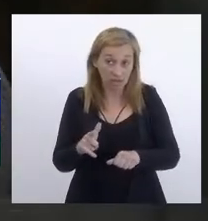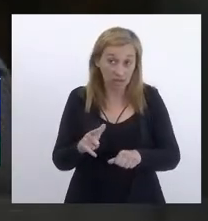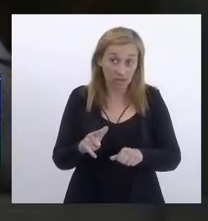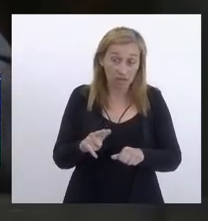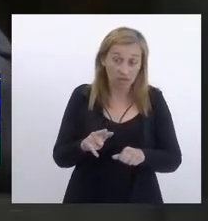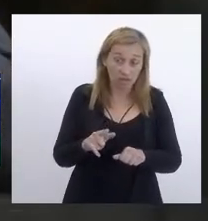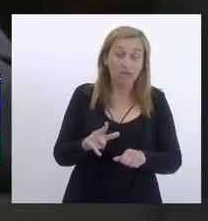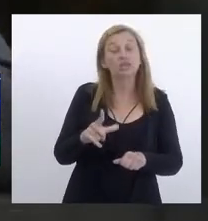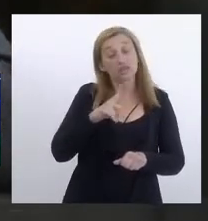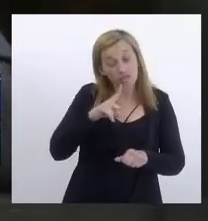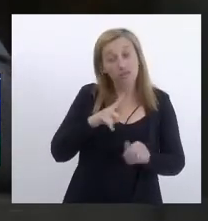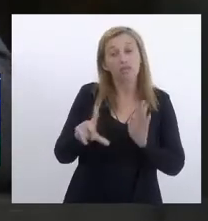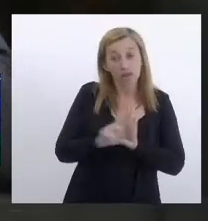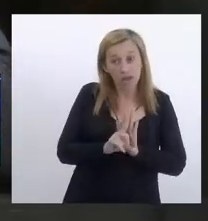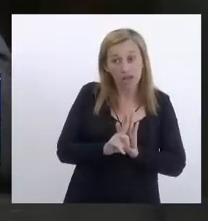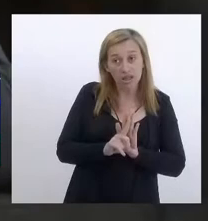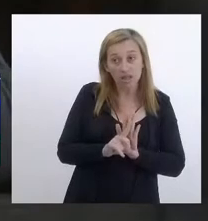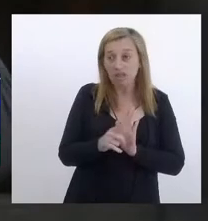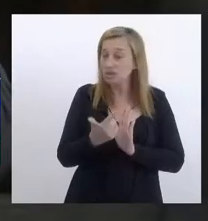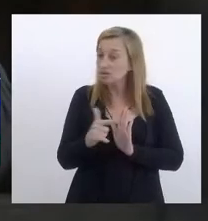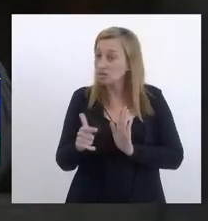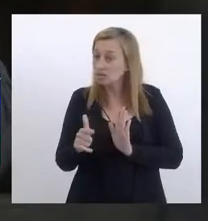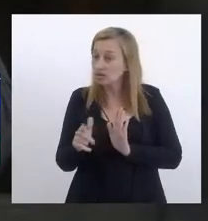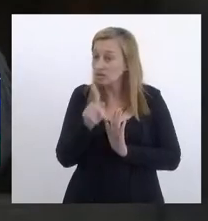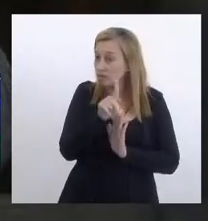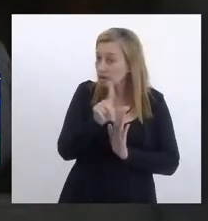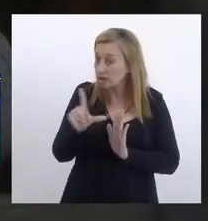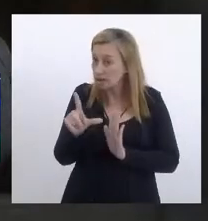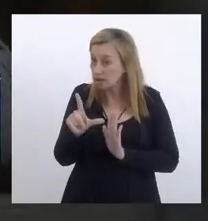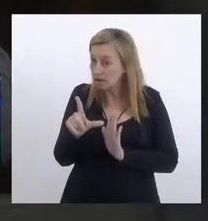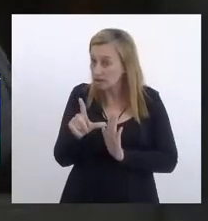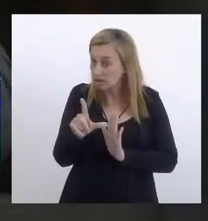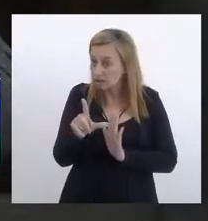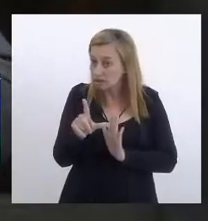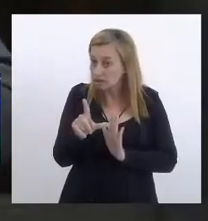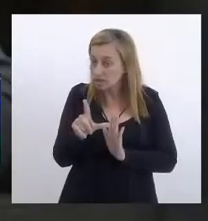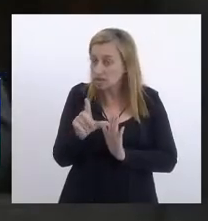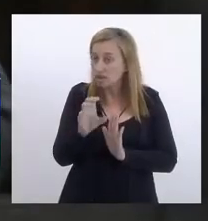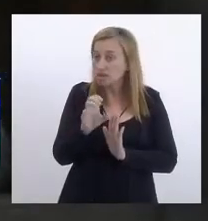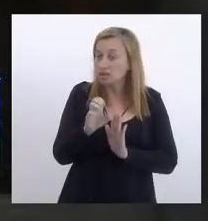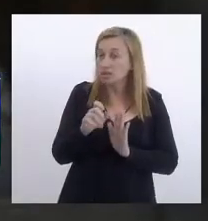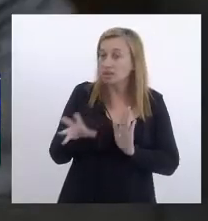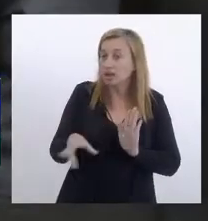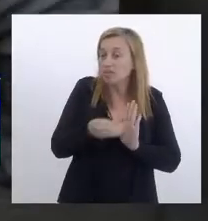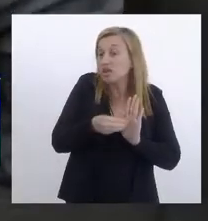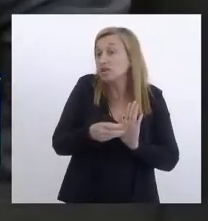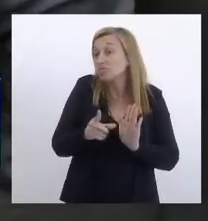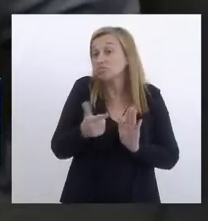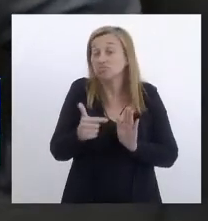se houver uma lei e não estiver no PL, na ementa nem no artigo 1º A,